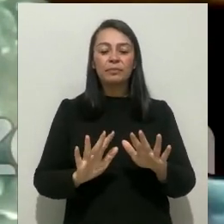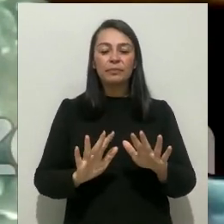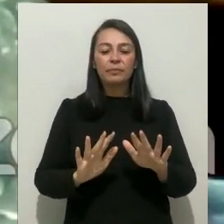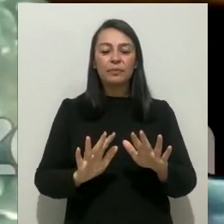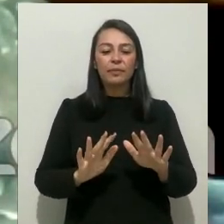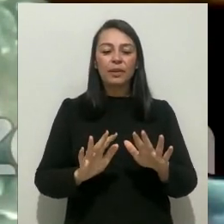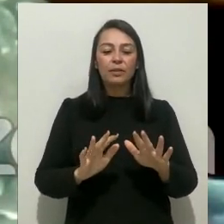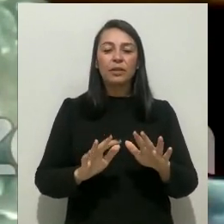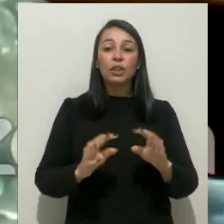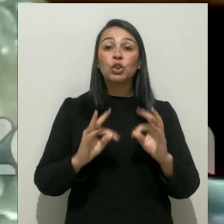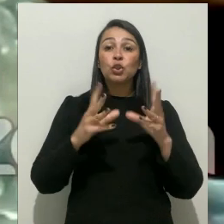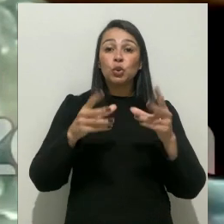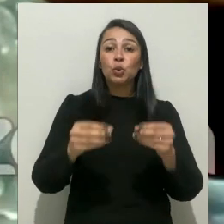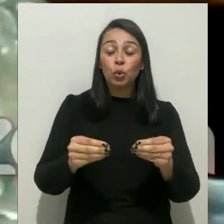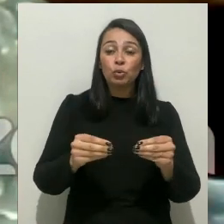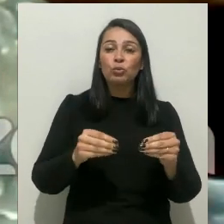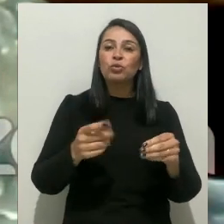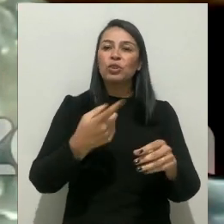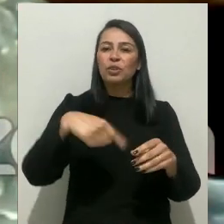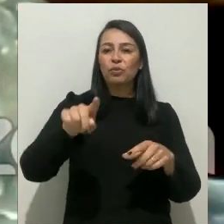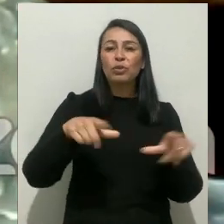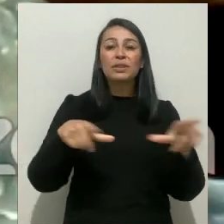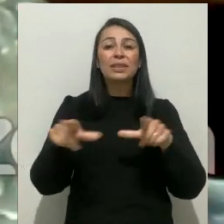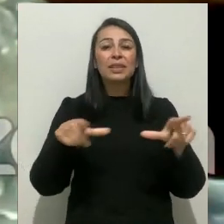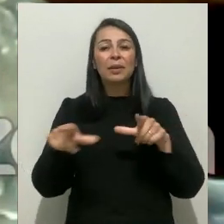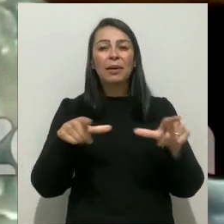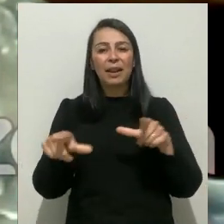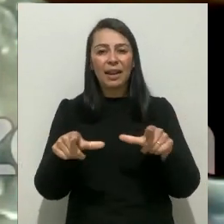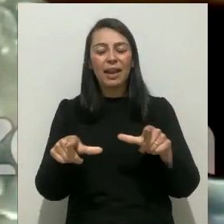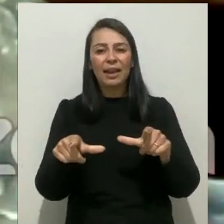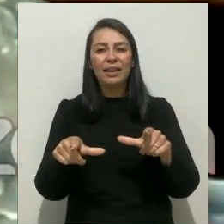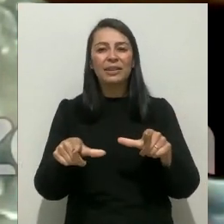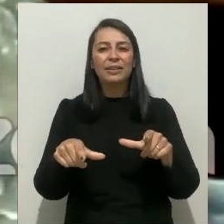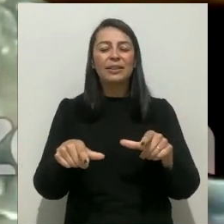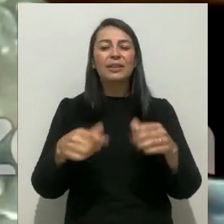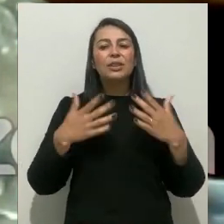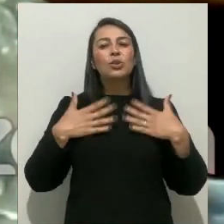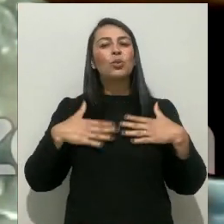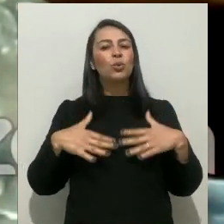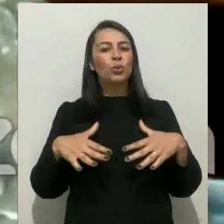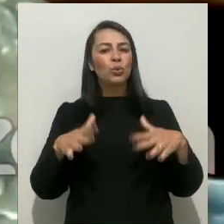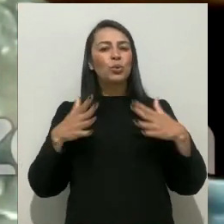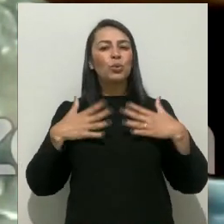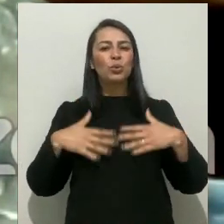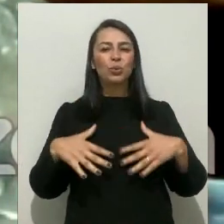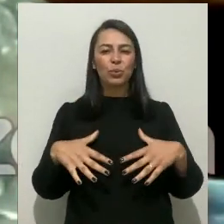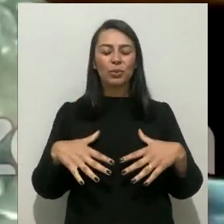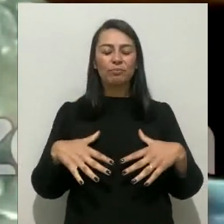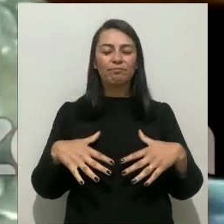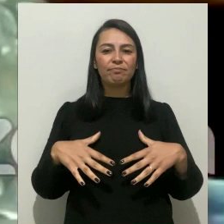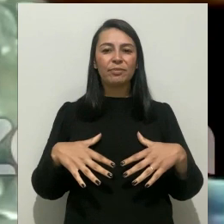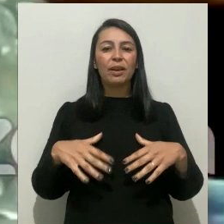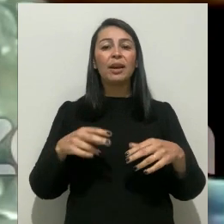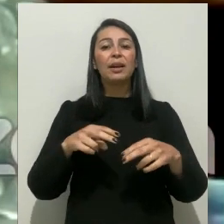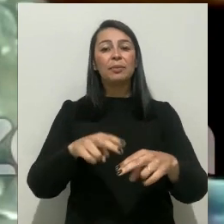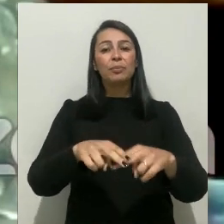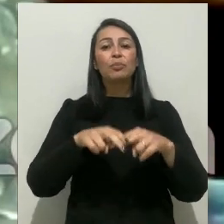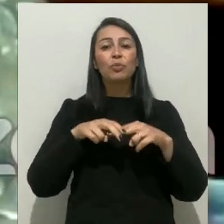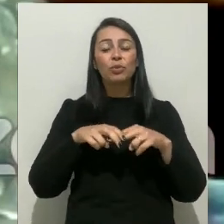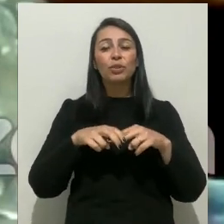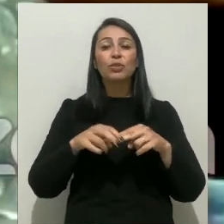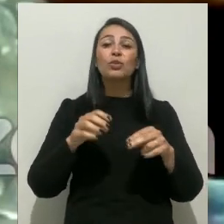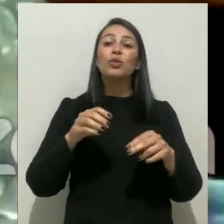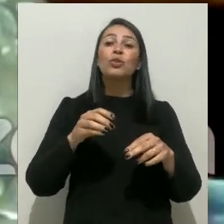como ficariam todos os que fossem trabalhar do mais elementar conforto. Foi nesta angustiosa postura que,